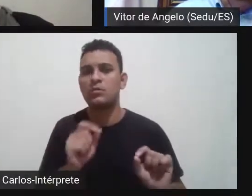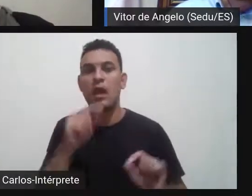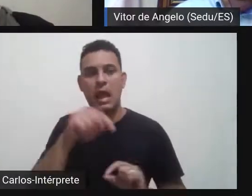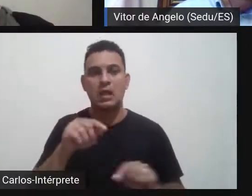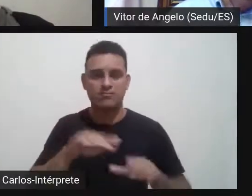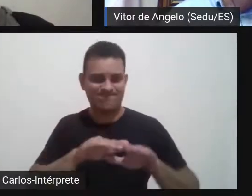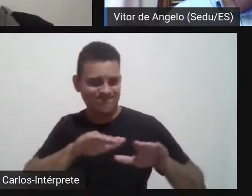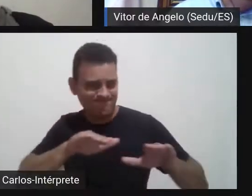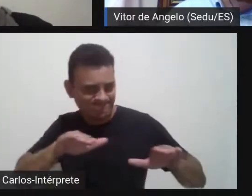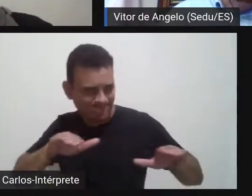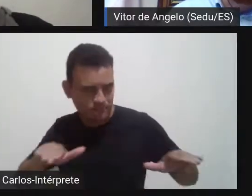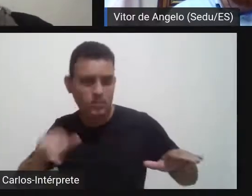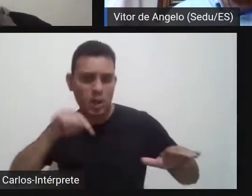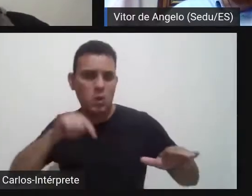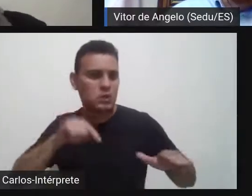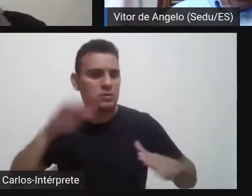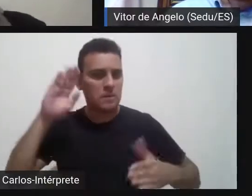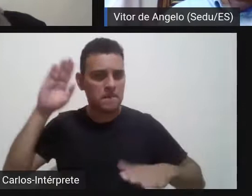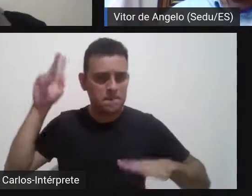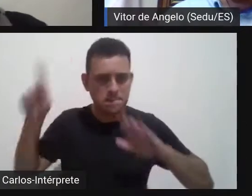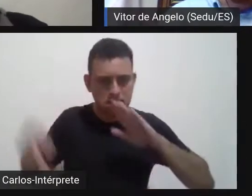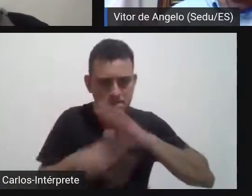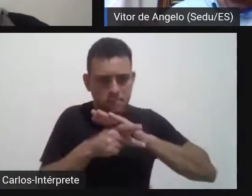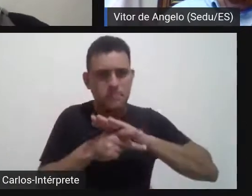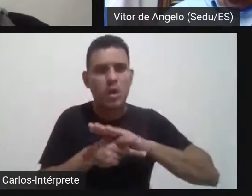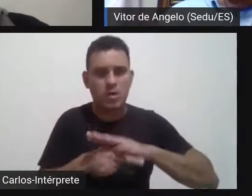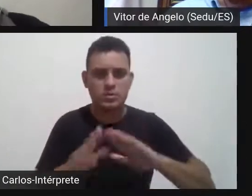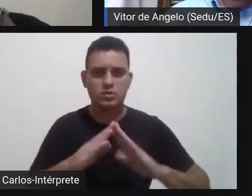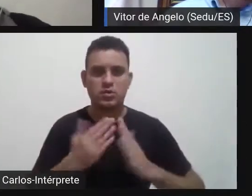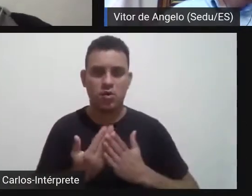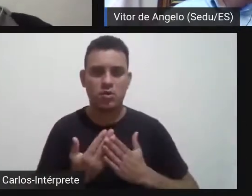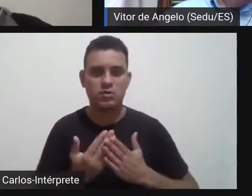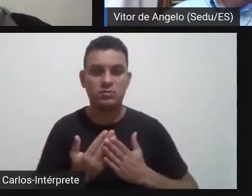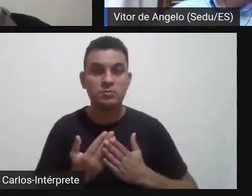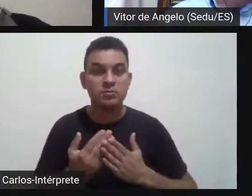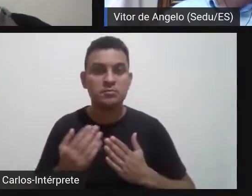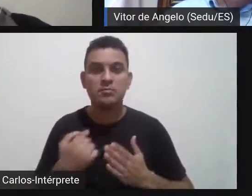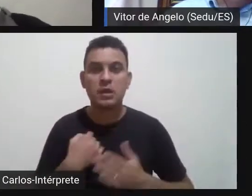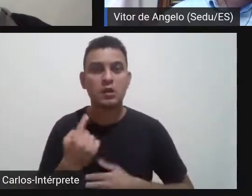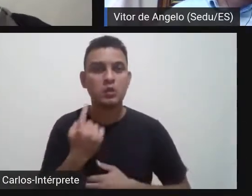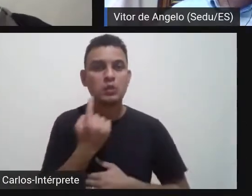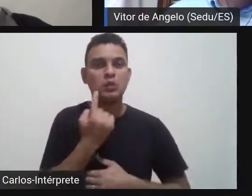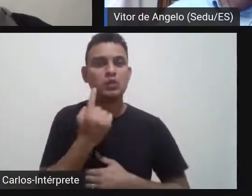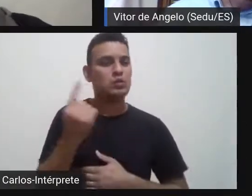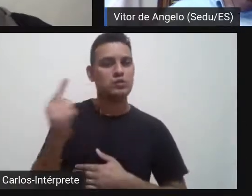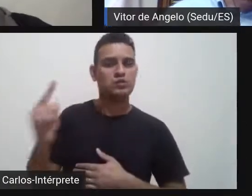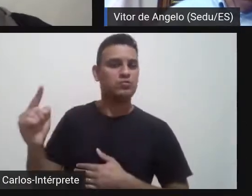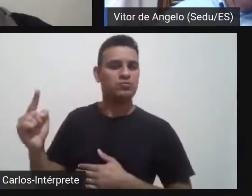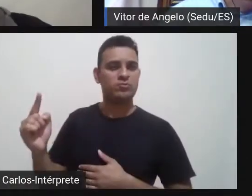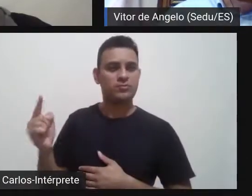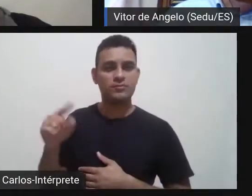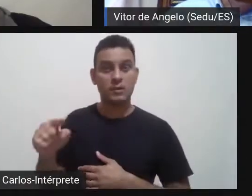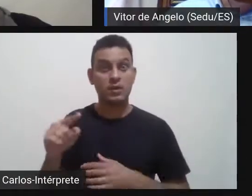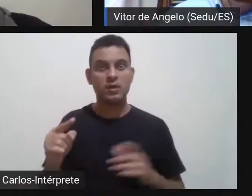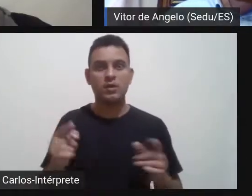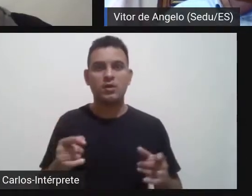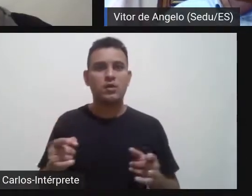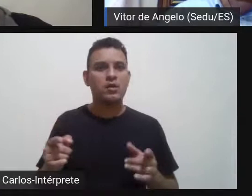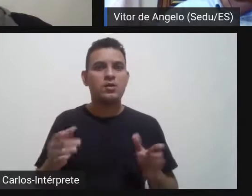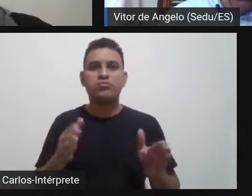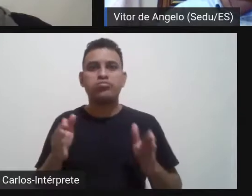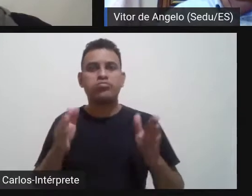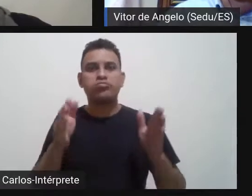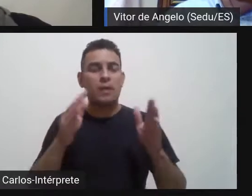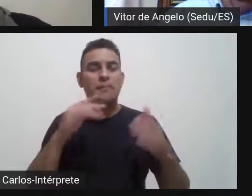chão da escola, né? Como se a escola fosse o último ponto dessa estrutura grande que é a Secretaria